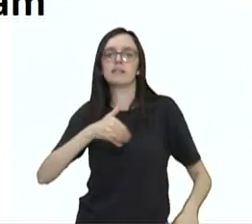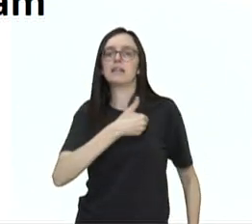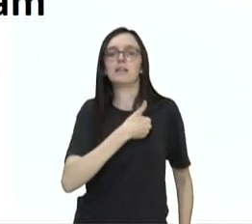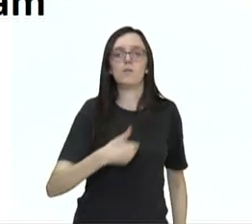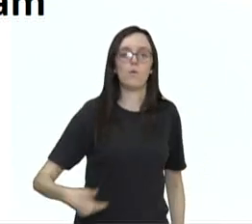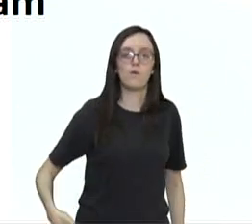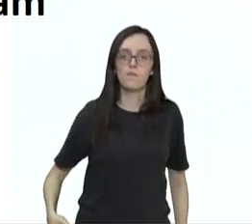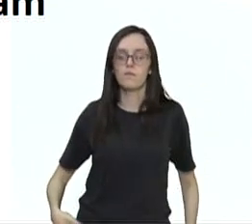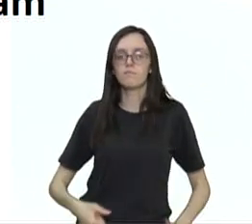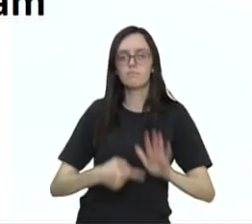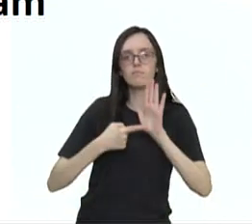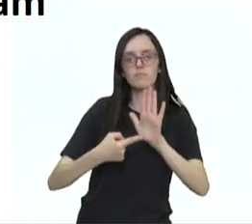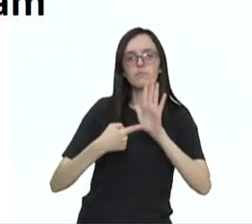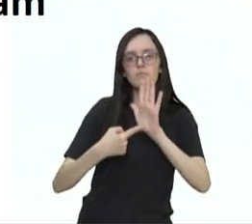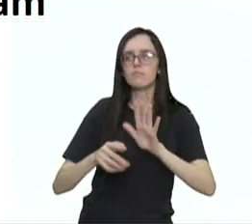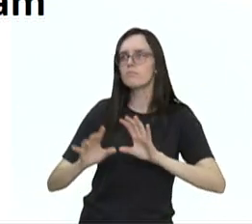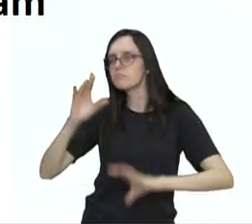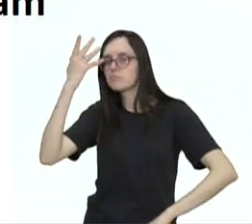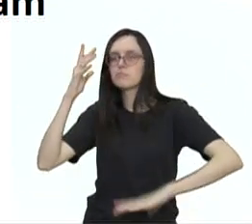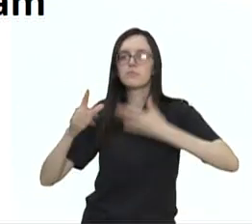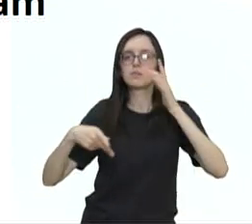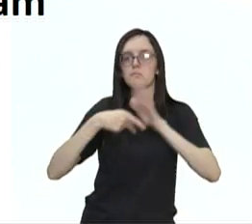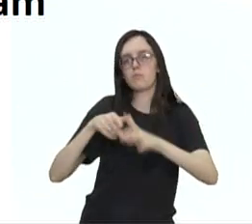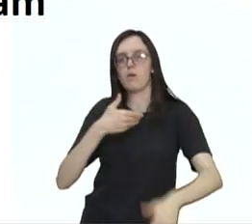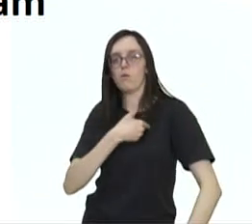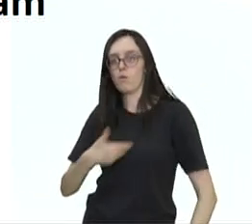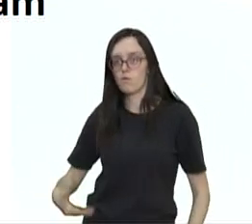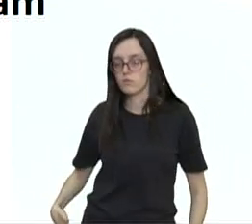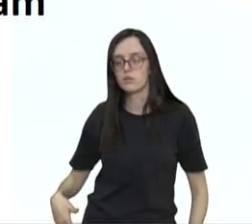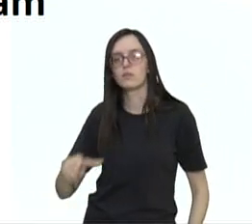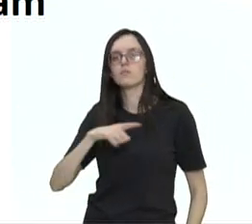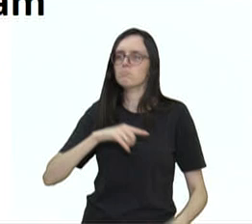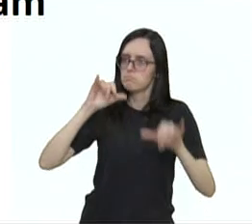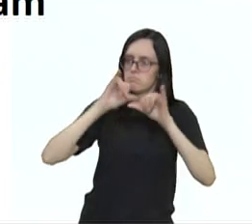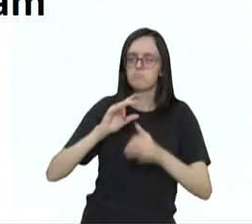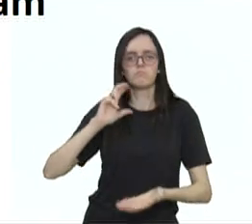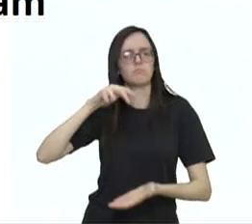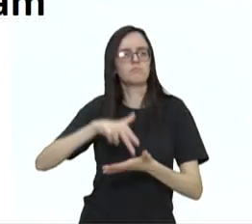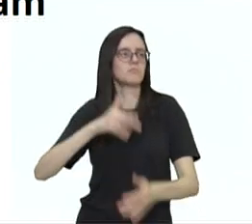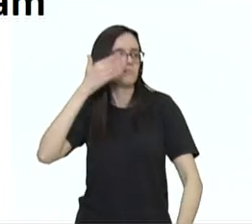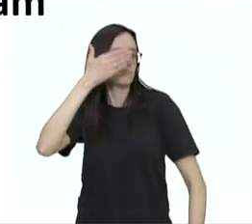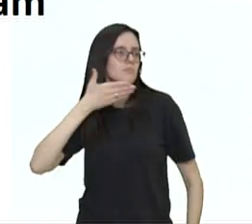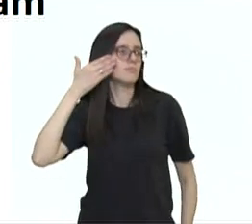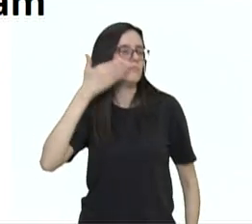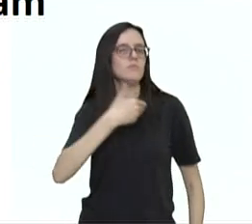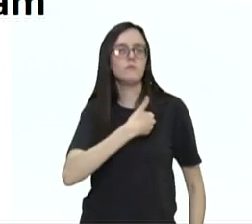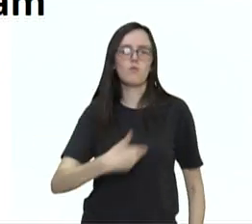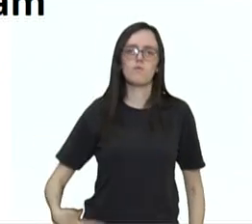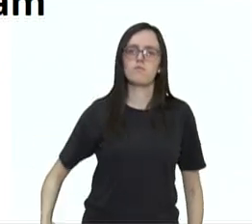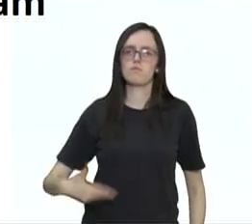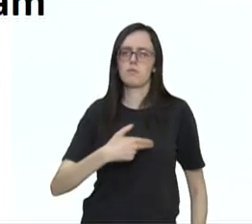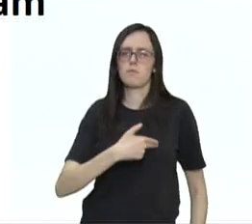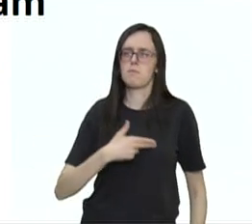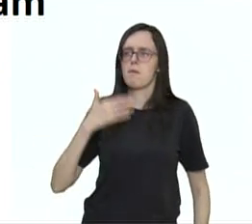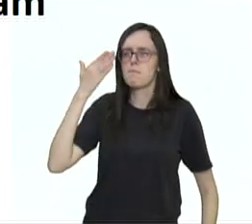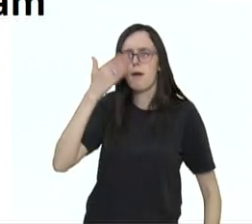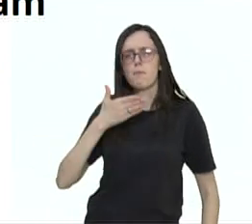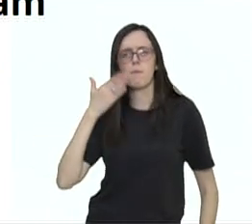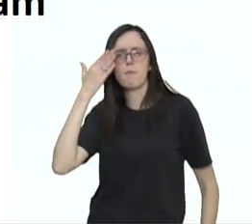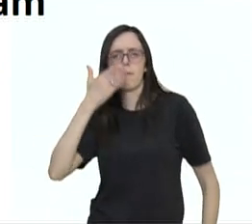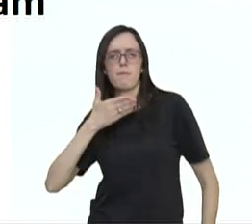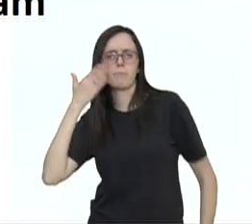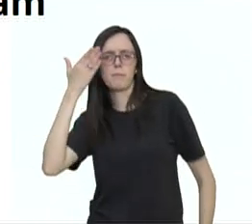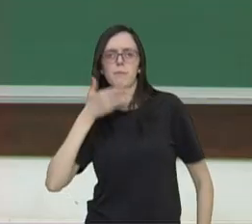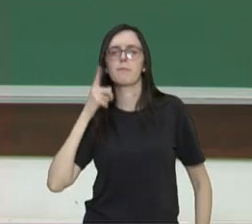governo, apresentava as realizações do governo, tinha os pronunciamentos do presidente Getúlio Vargas. Então, era uma forma